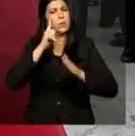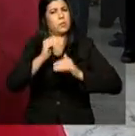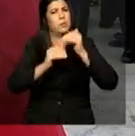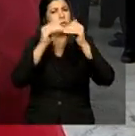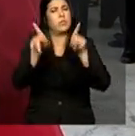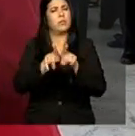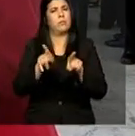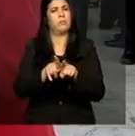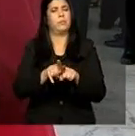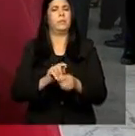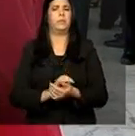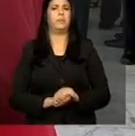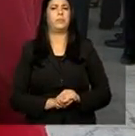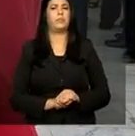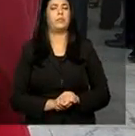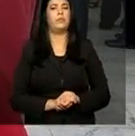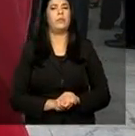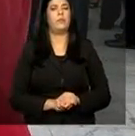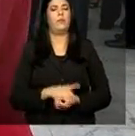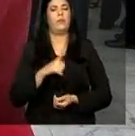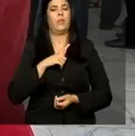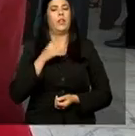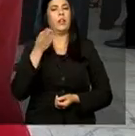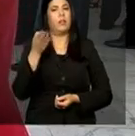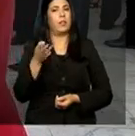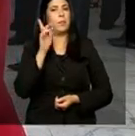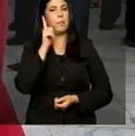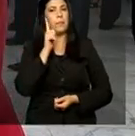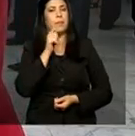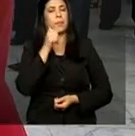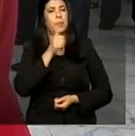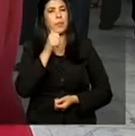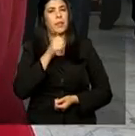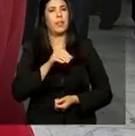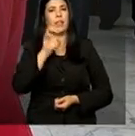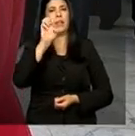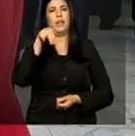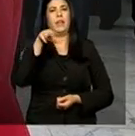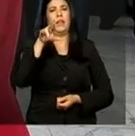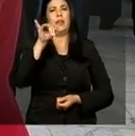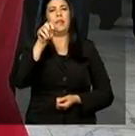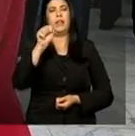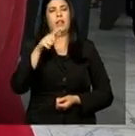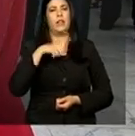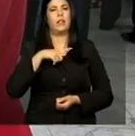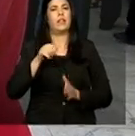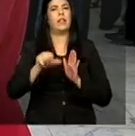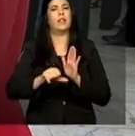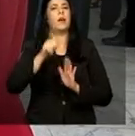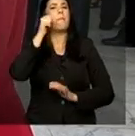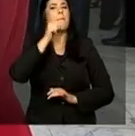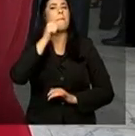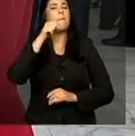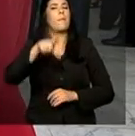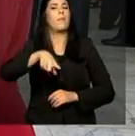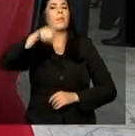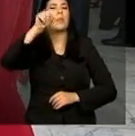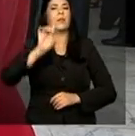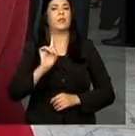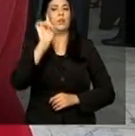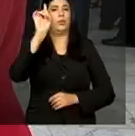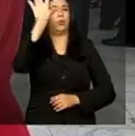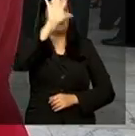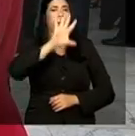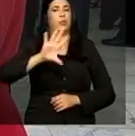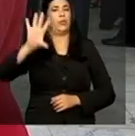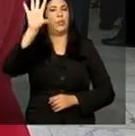caminho. Essa agora é Irina Bokova, diretora-geral da Unesco. Ela que foi a primeira mulher eleita para o posto de diretora-geral